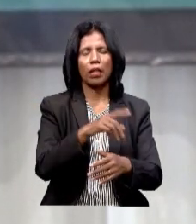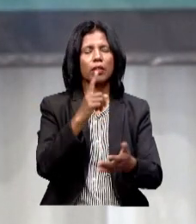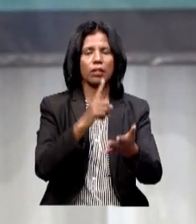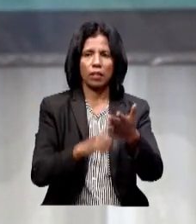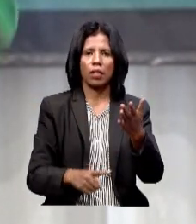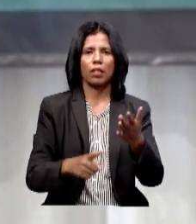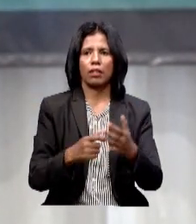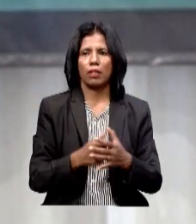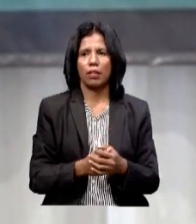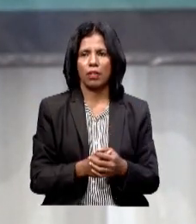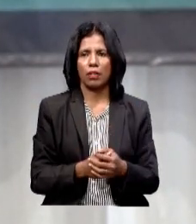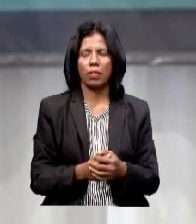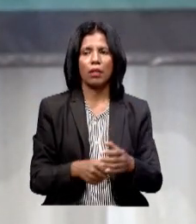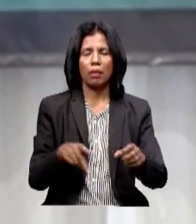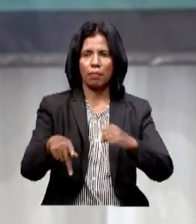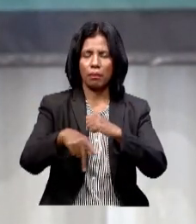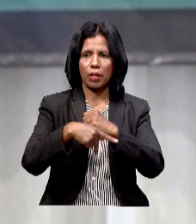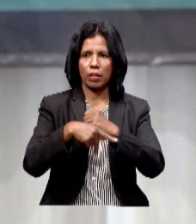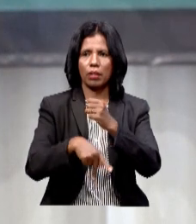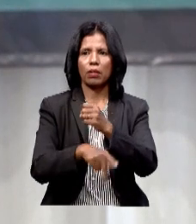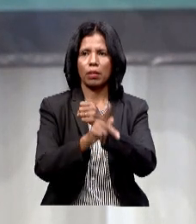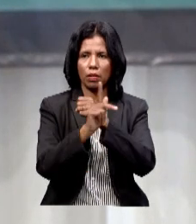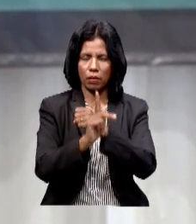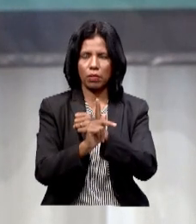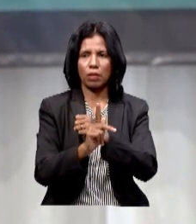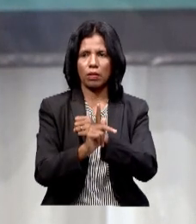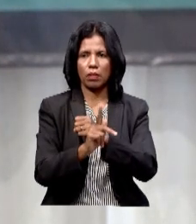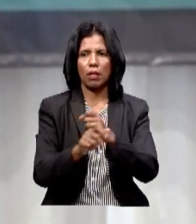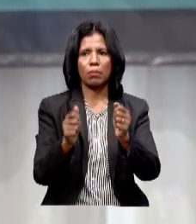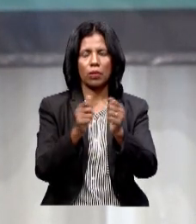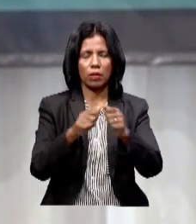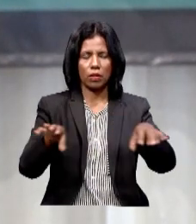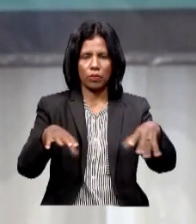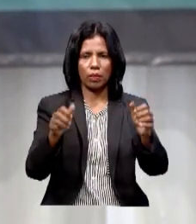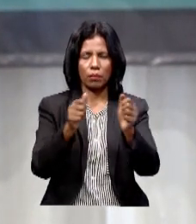lei. Kuntu di primulisto, che era primulisto, ma mautano la tua.